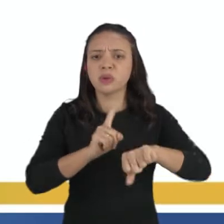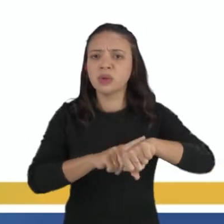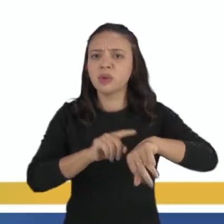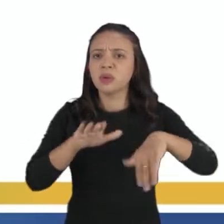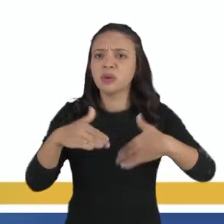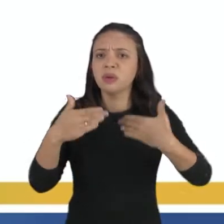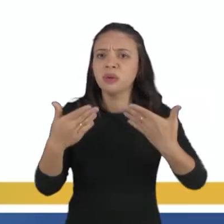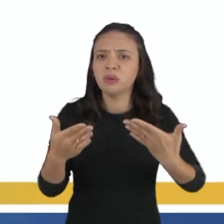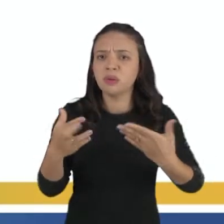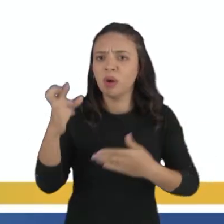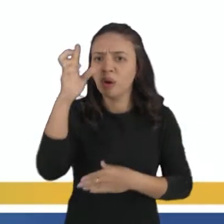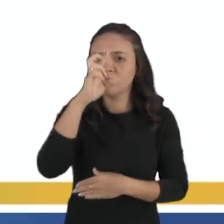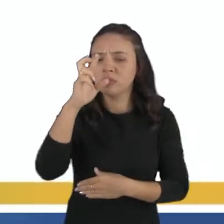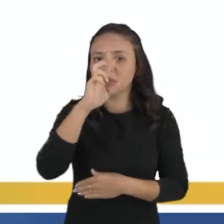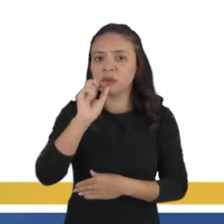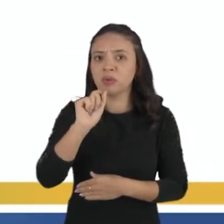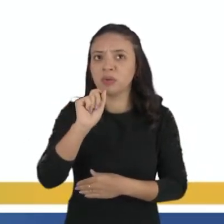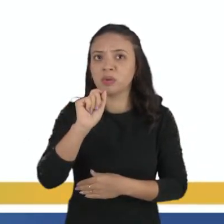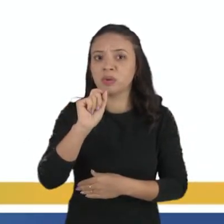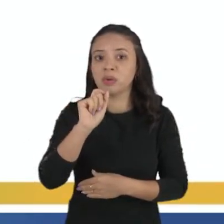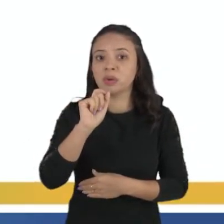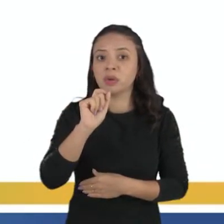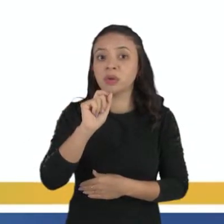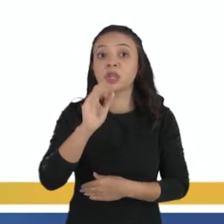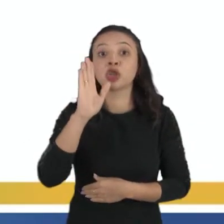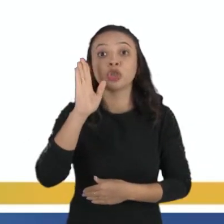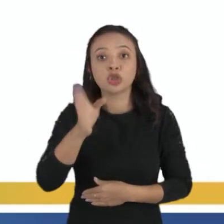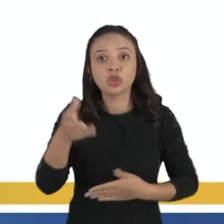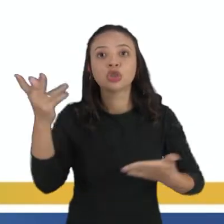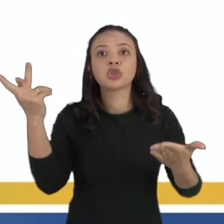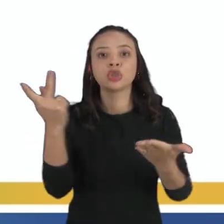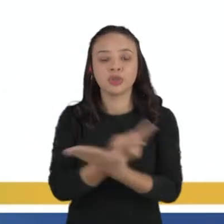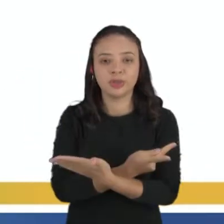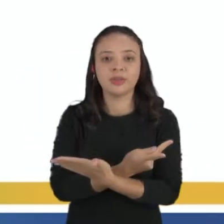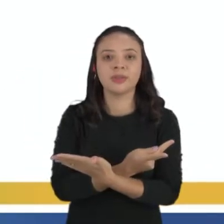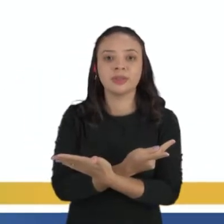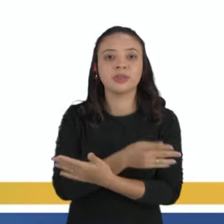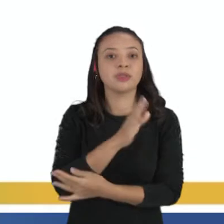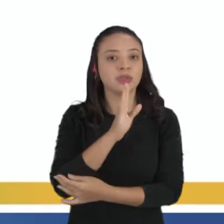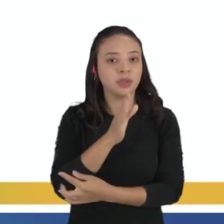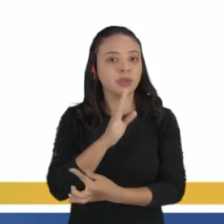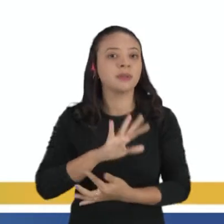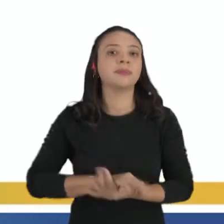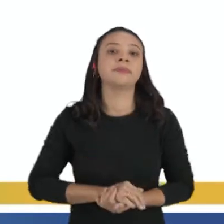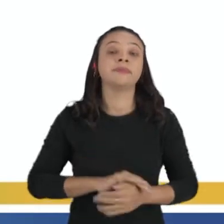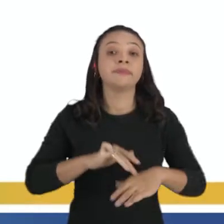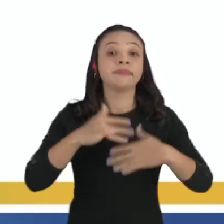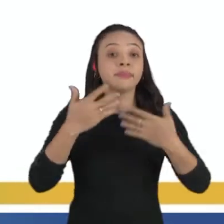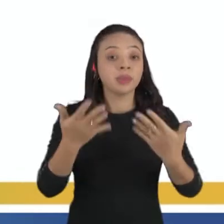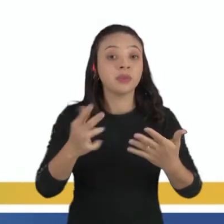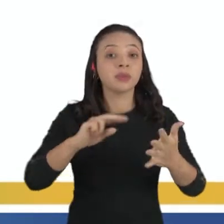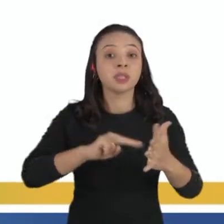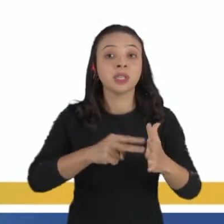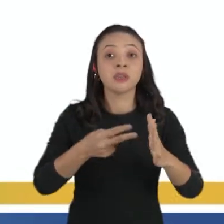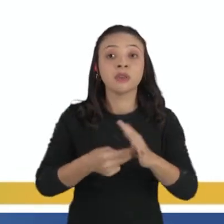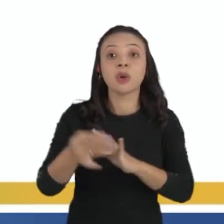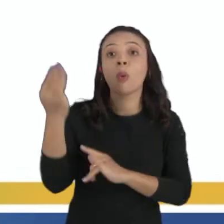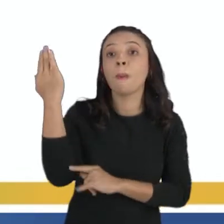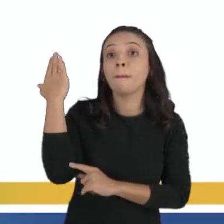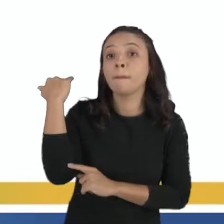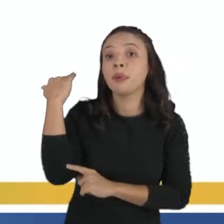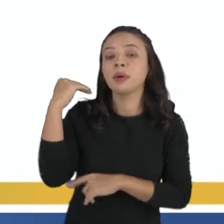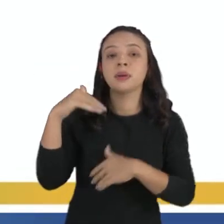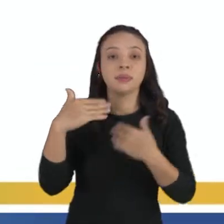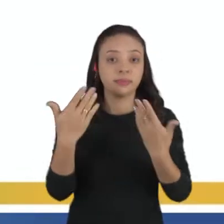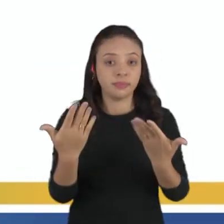Você observa que é uma ação que já ocorreu, que já aconteceu. Então, se trata de passado.